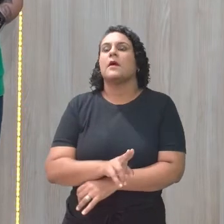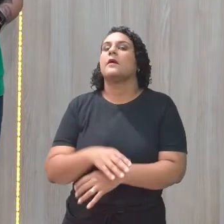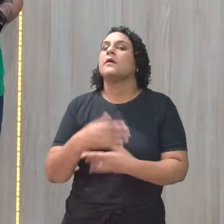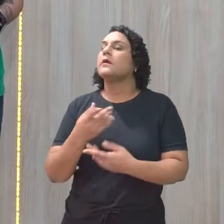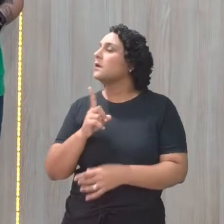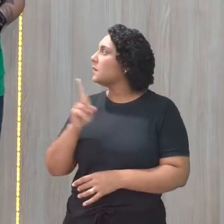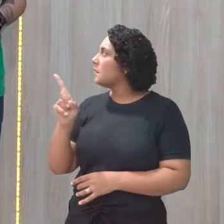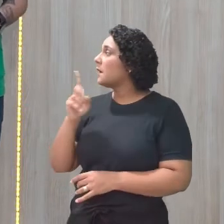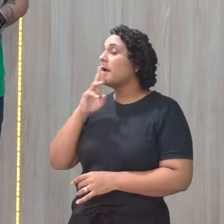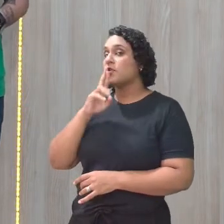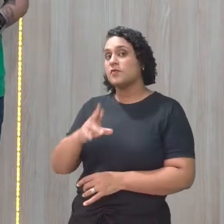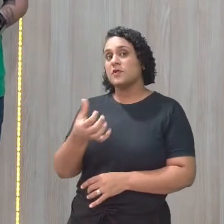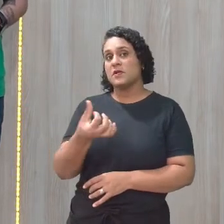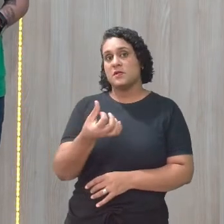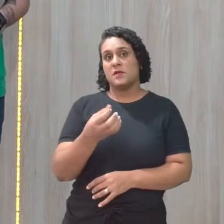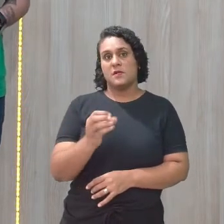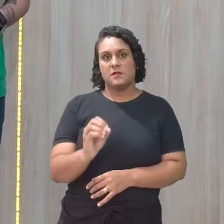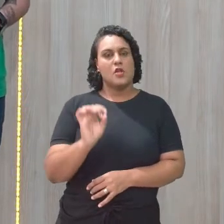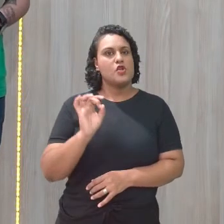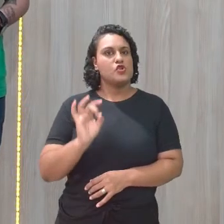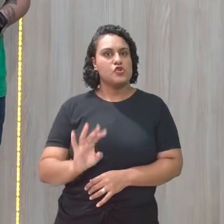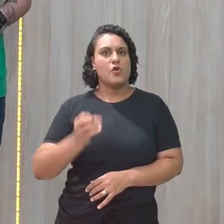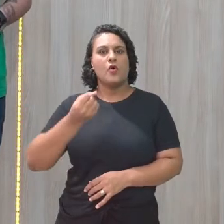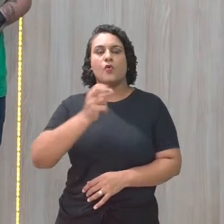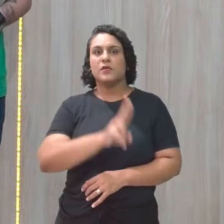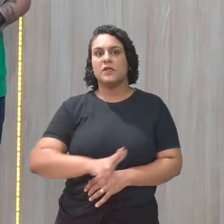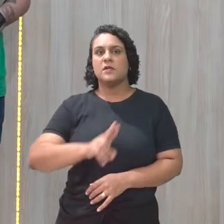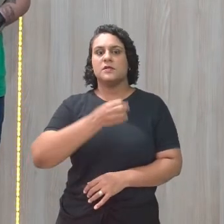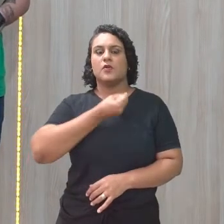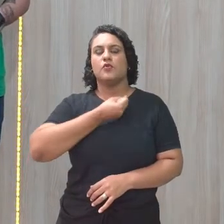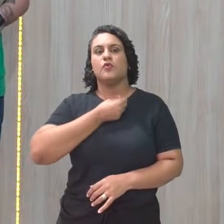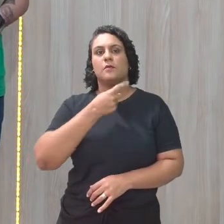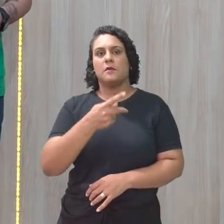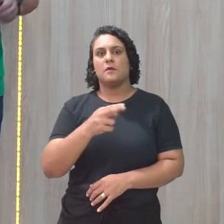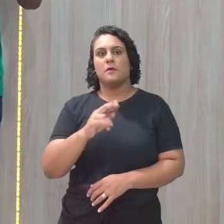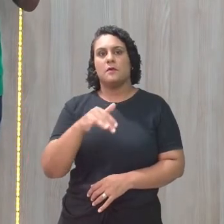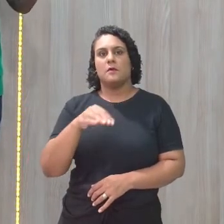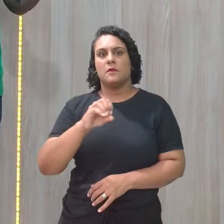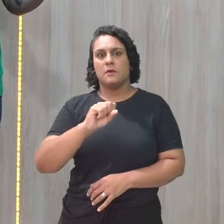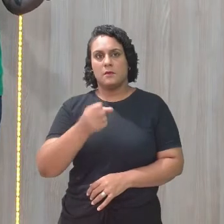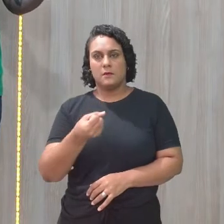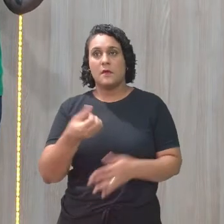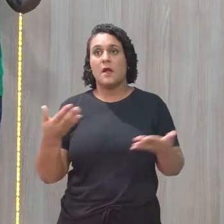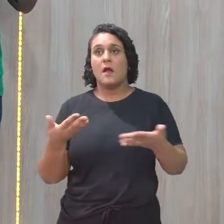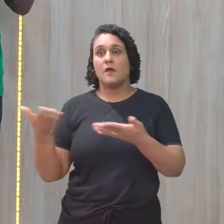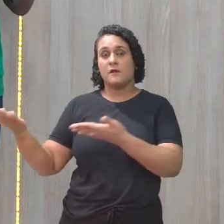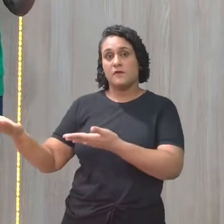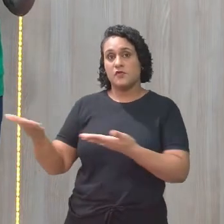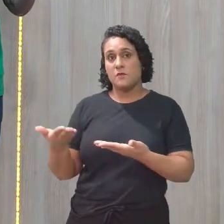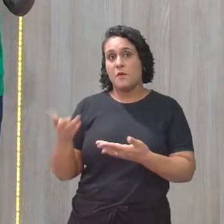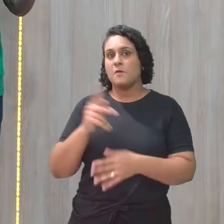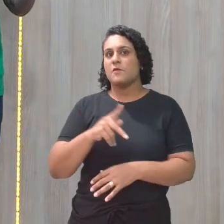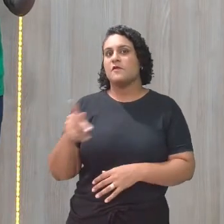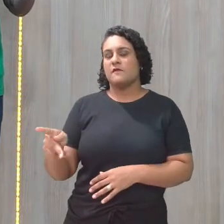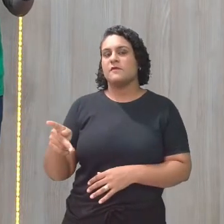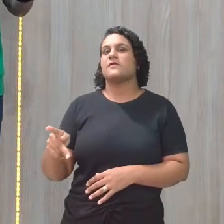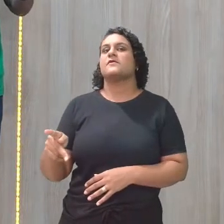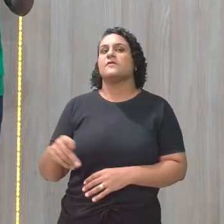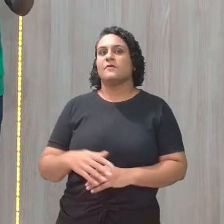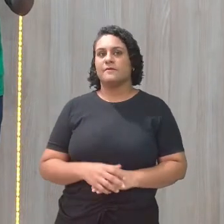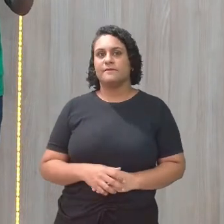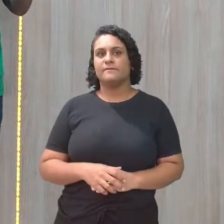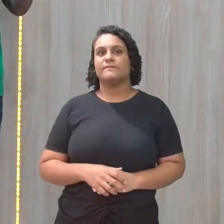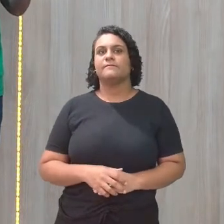uma multiplicação apenas de fatores primos, certo? Vou passar para o professor Pedro para ele comentar aí desse método